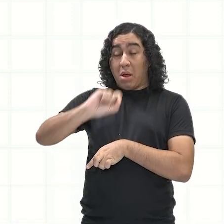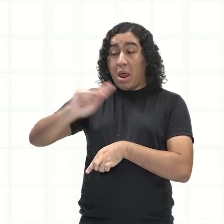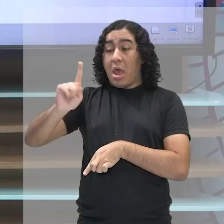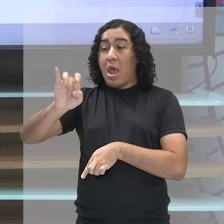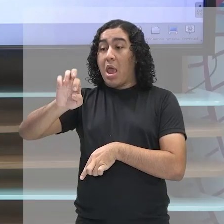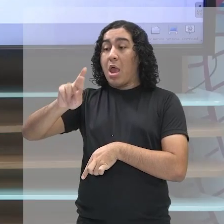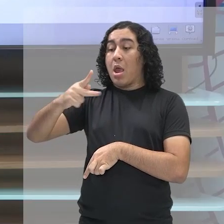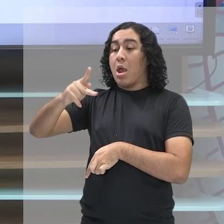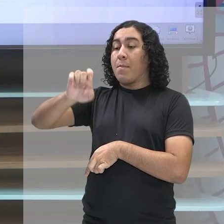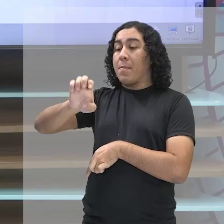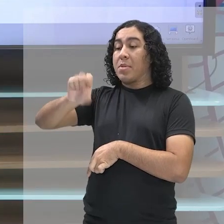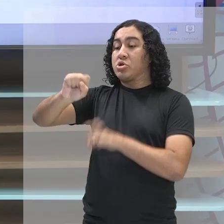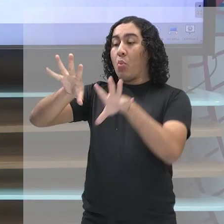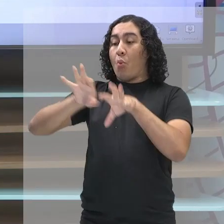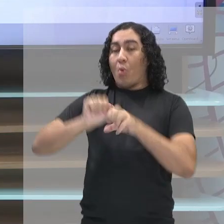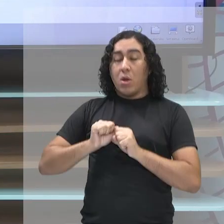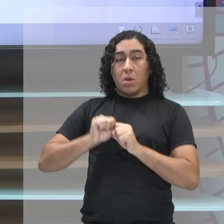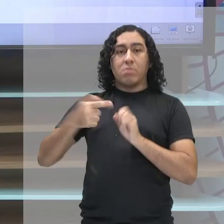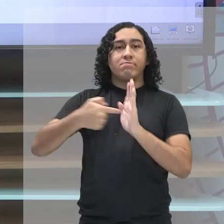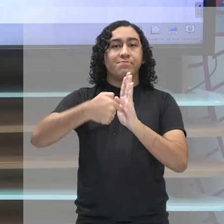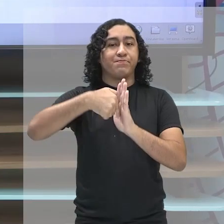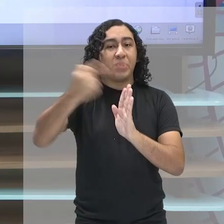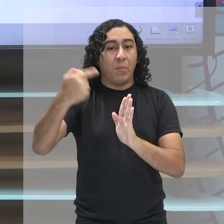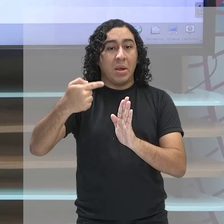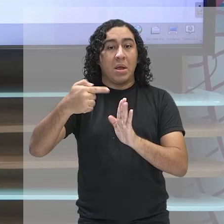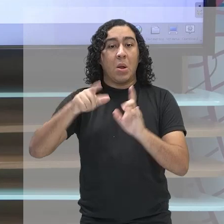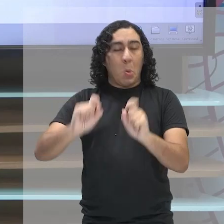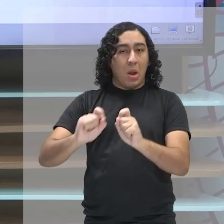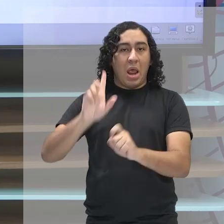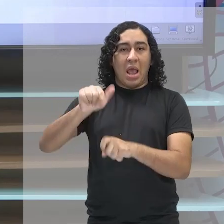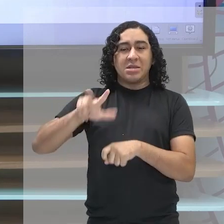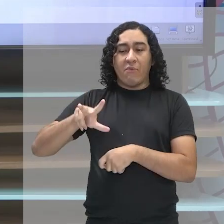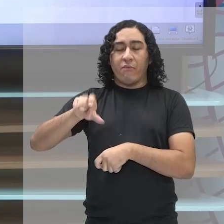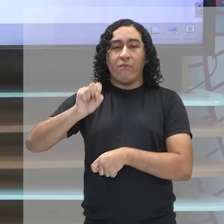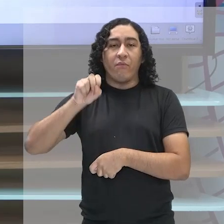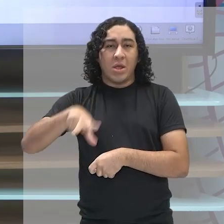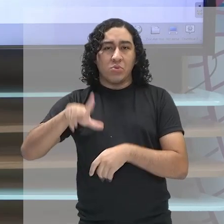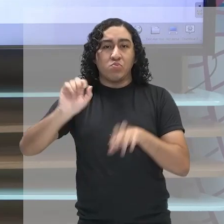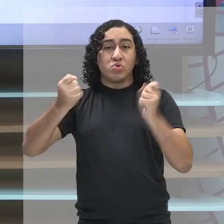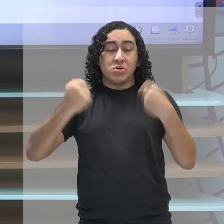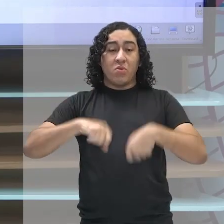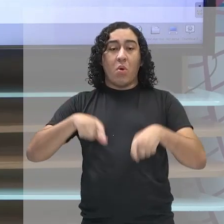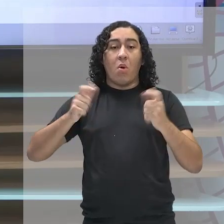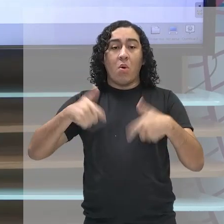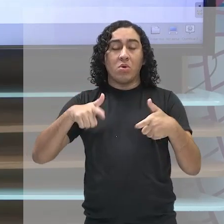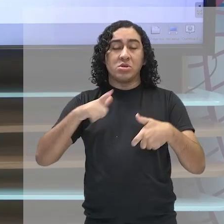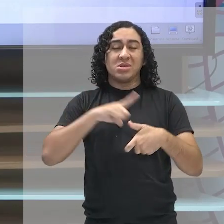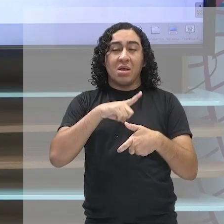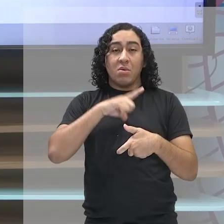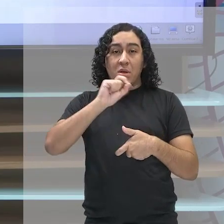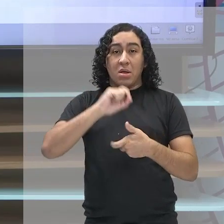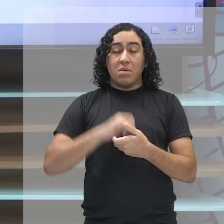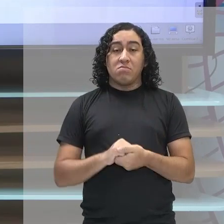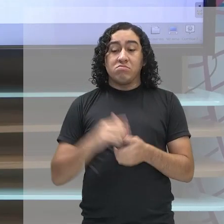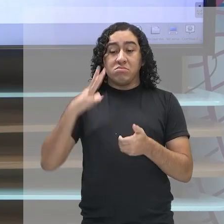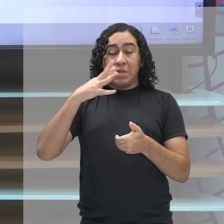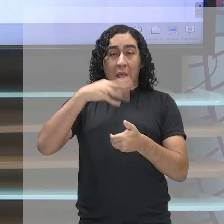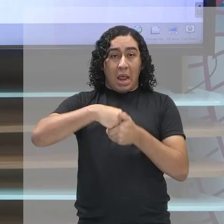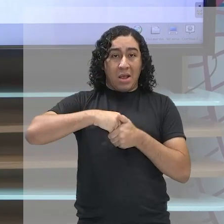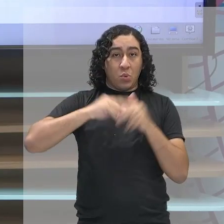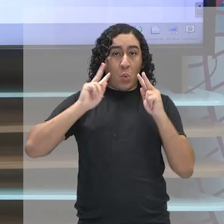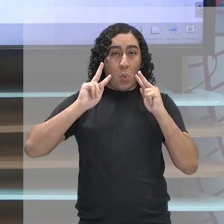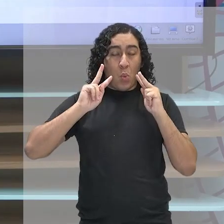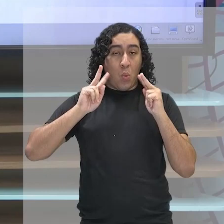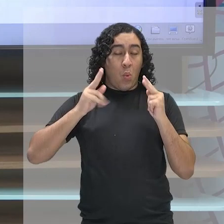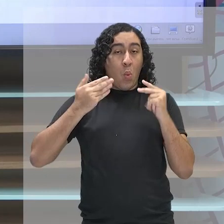partir da infecção, a primeira infecção, esse vírus ele pode ficar armazenado ali no corpo da pessoa, né? Ele